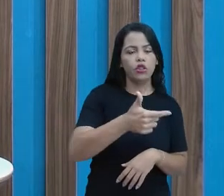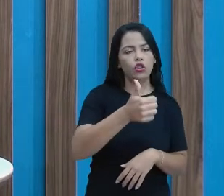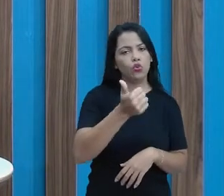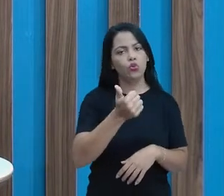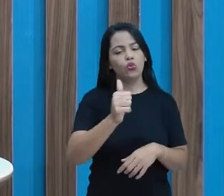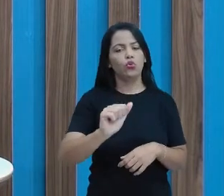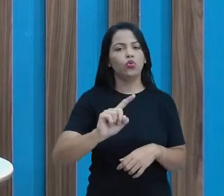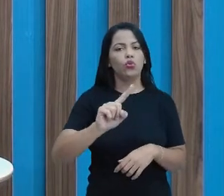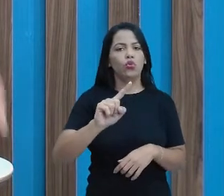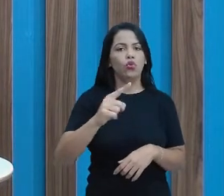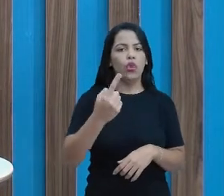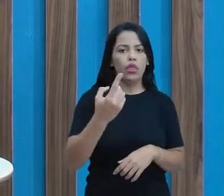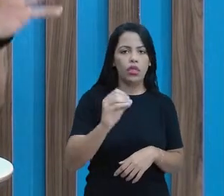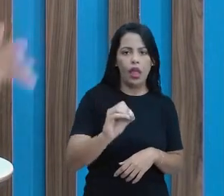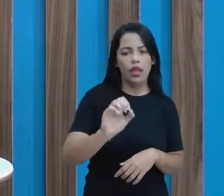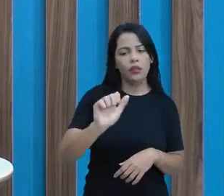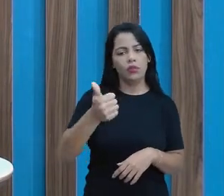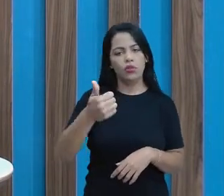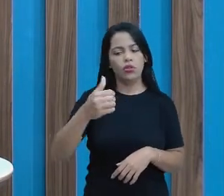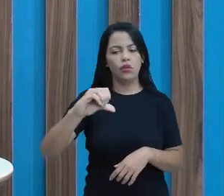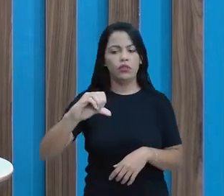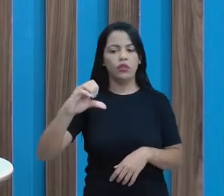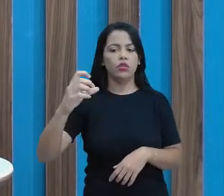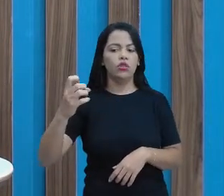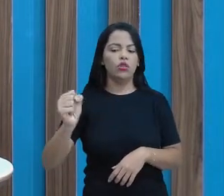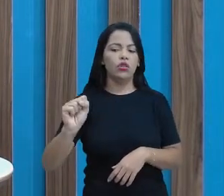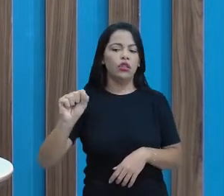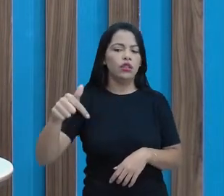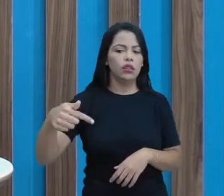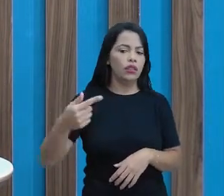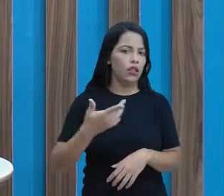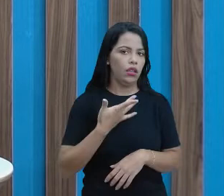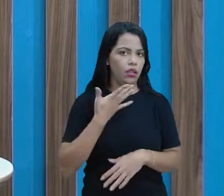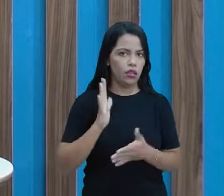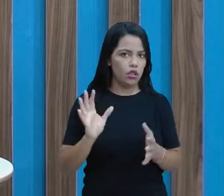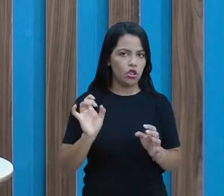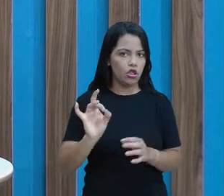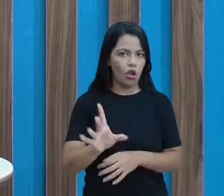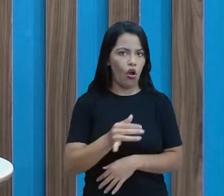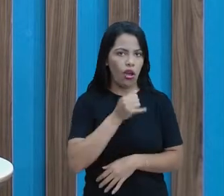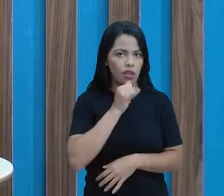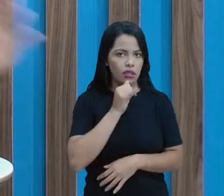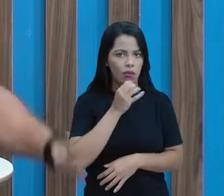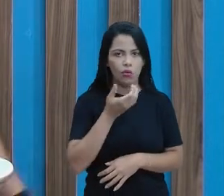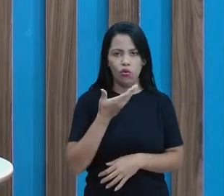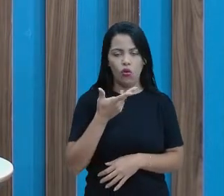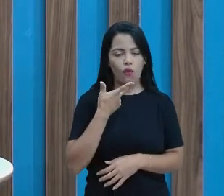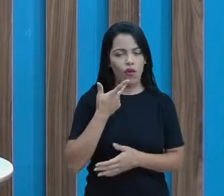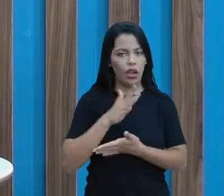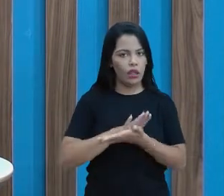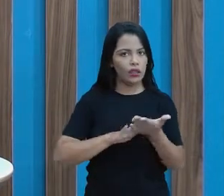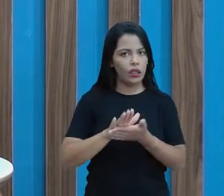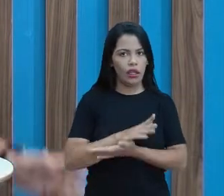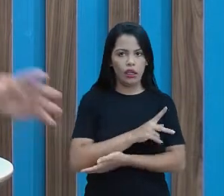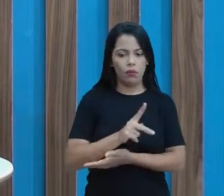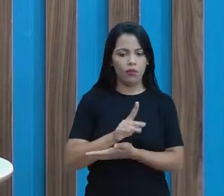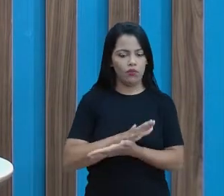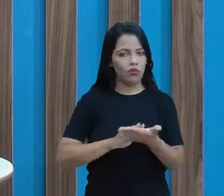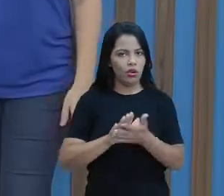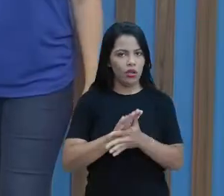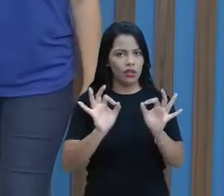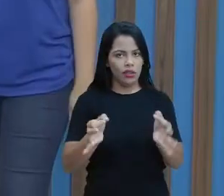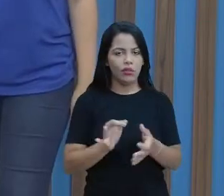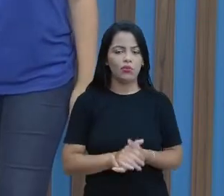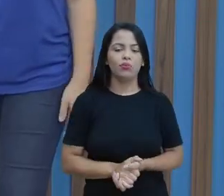21/10/1987, certo? É só um exemplo, não estou falando aqui nada de dia de nascimento da professora nem nada, não.